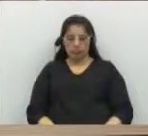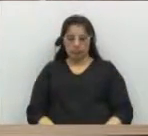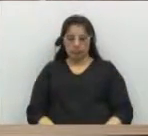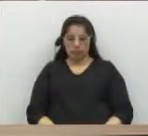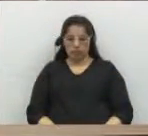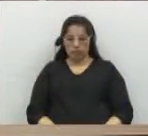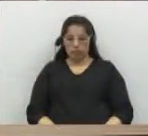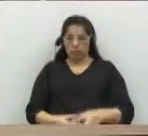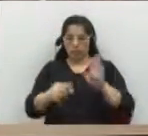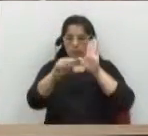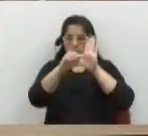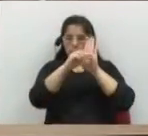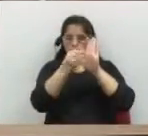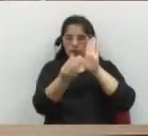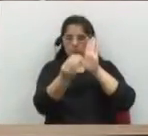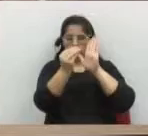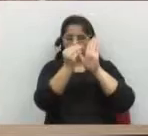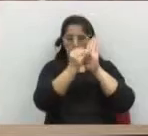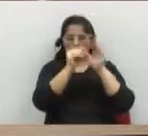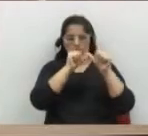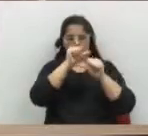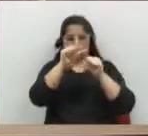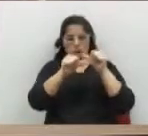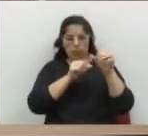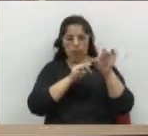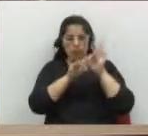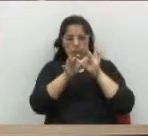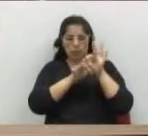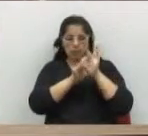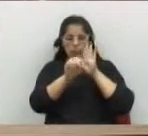Uma emenda, senhor presidente. Emenda modificativa ao projeto de lei